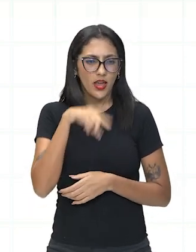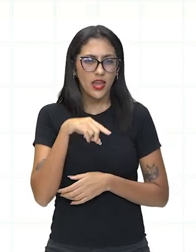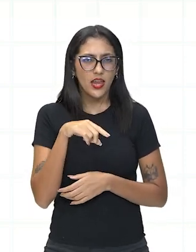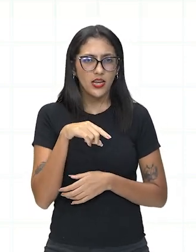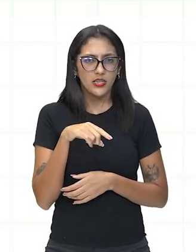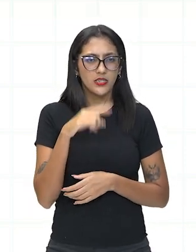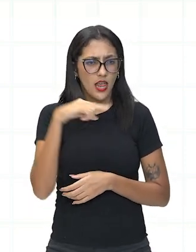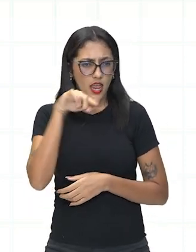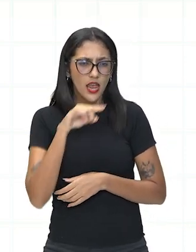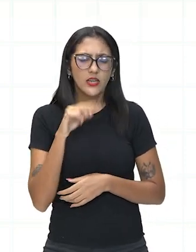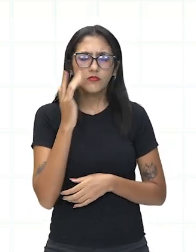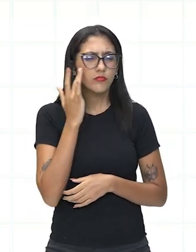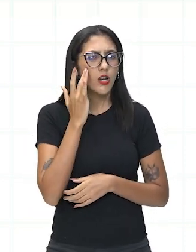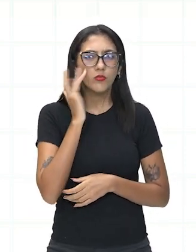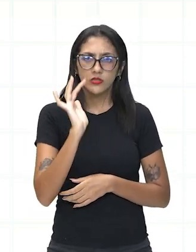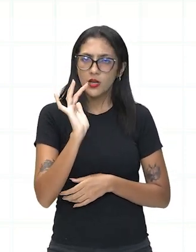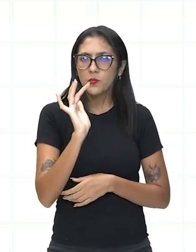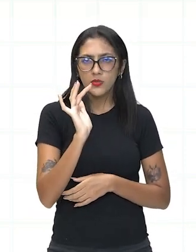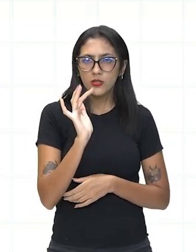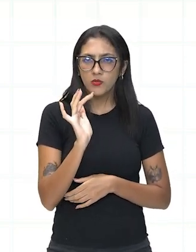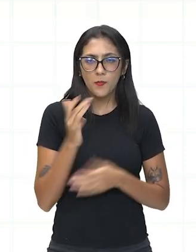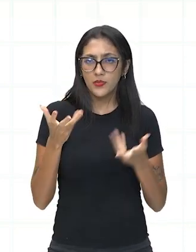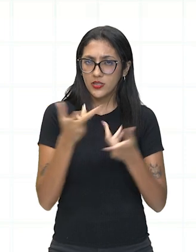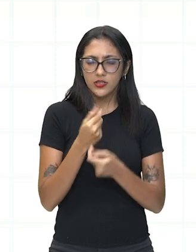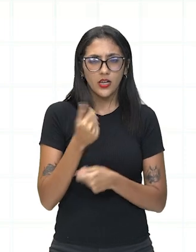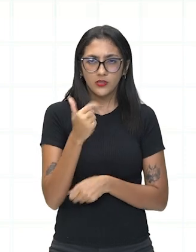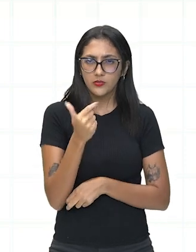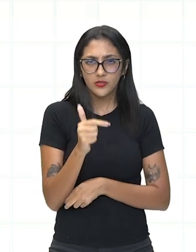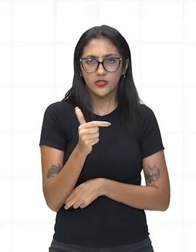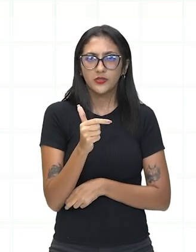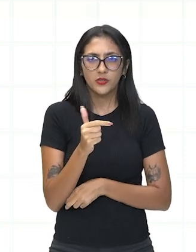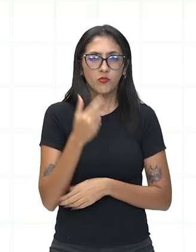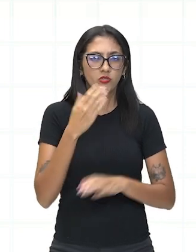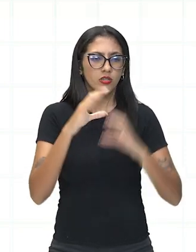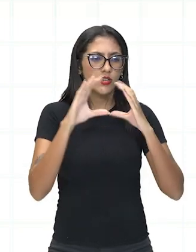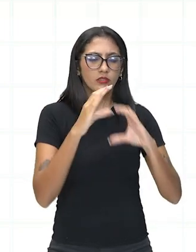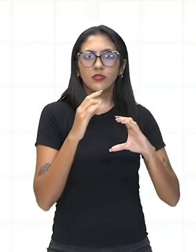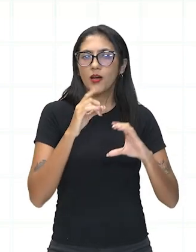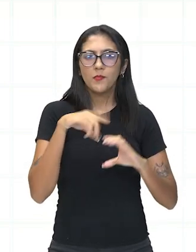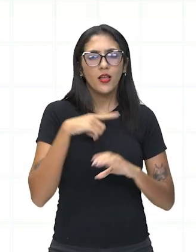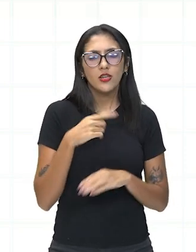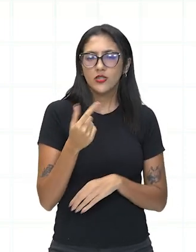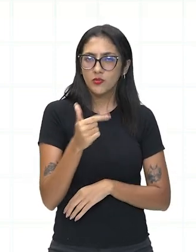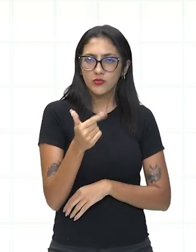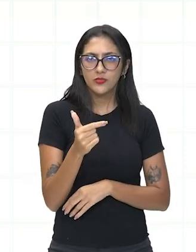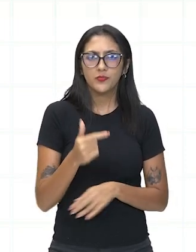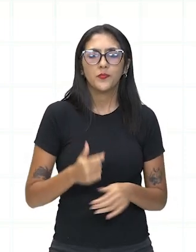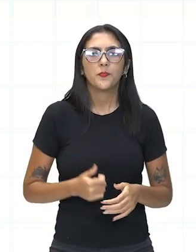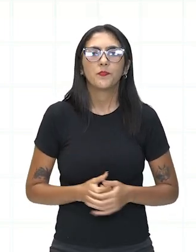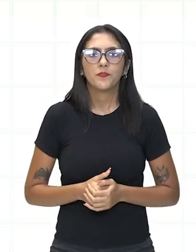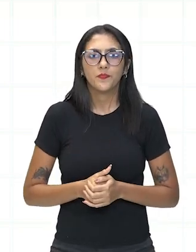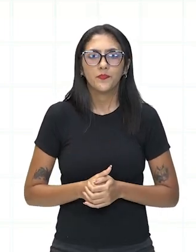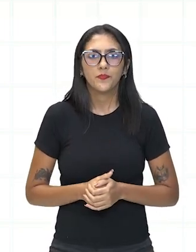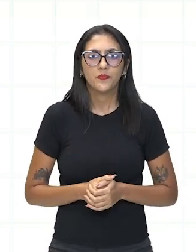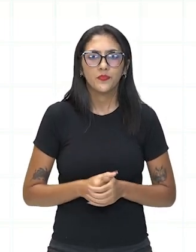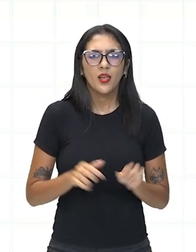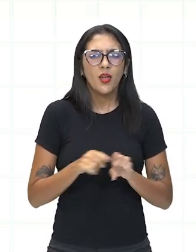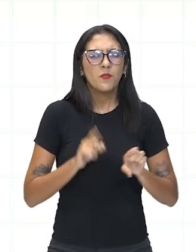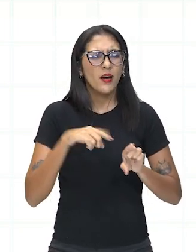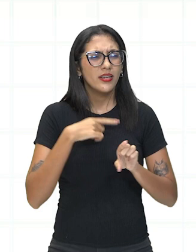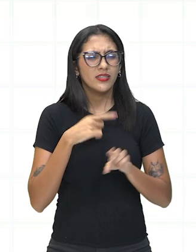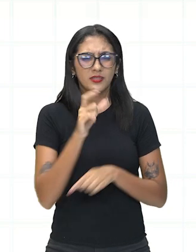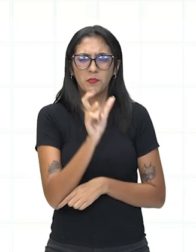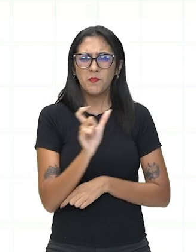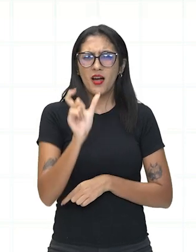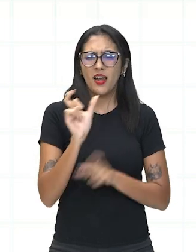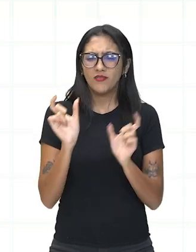não conseguiam, eles não podiam cantar. Eles não tinham esta habilidade. Então, Titi, mas eu não gostei dessa contraída,